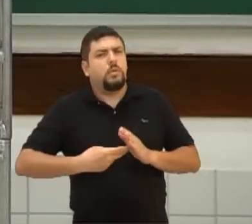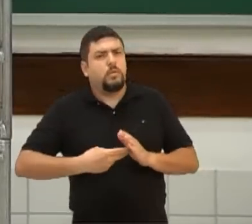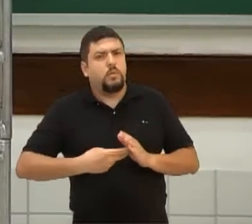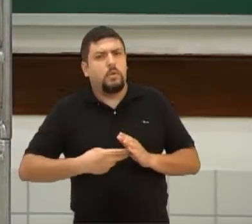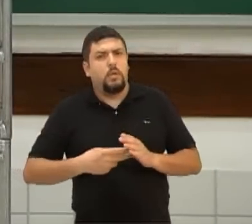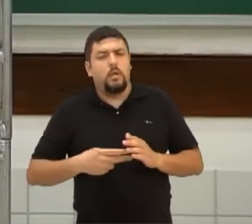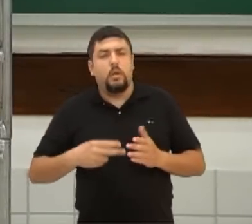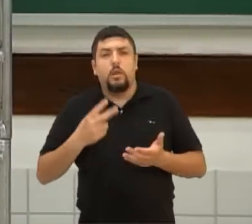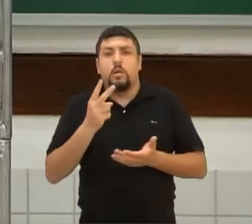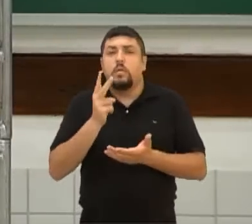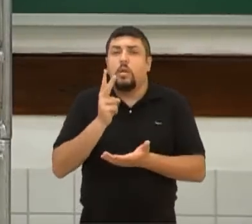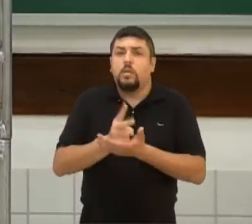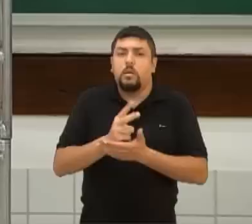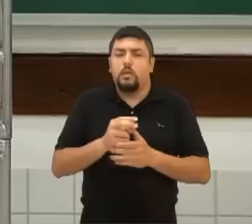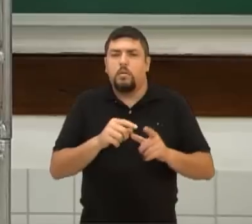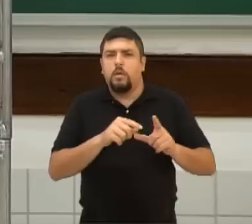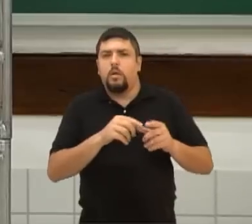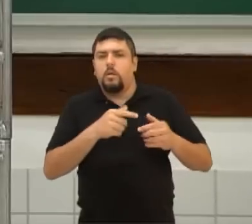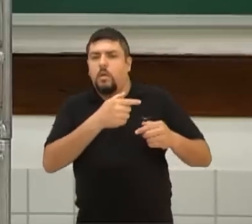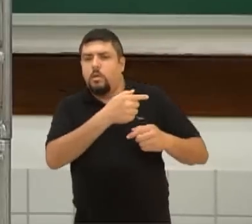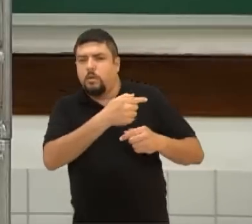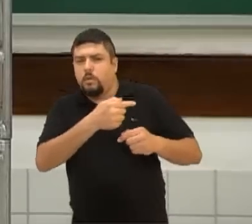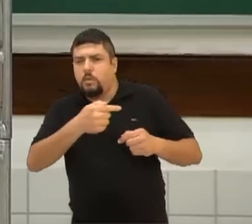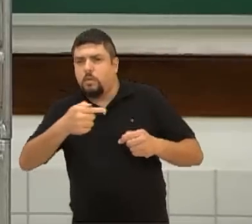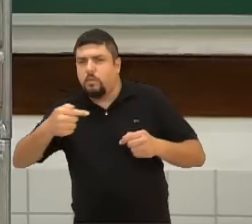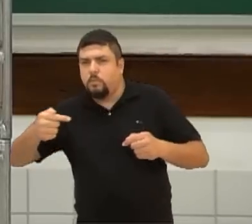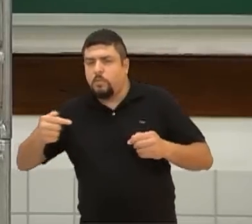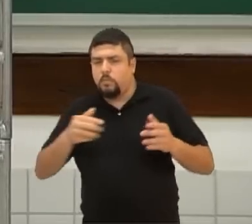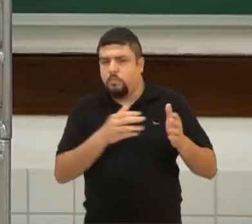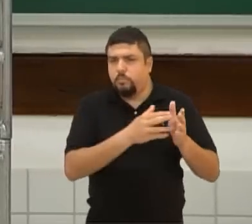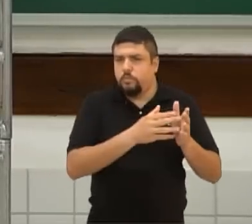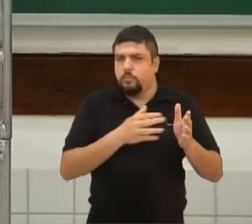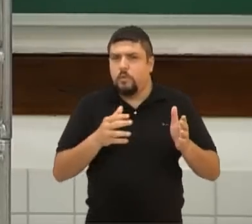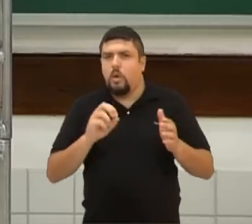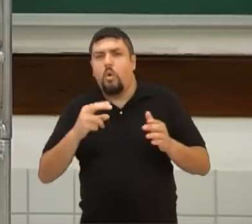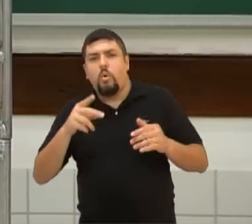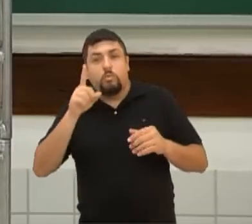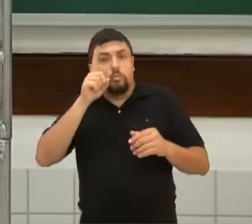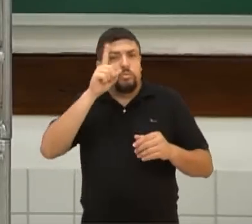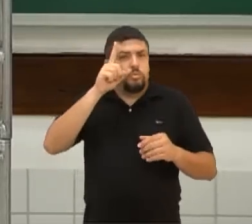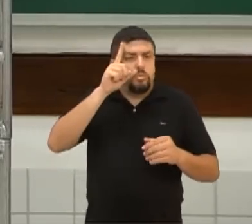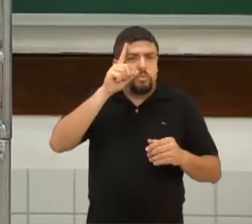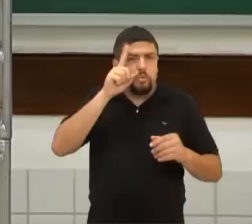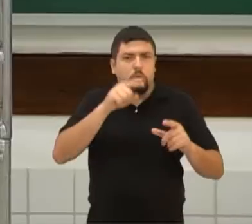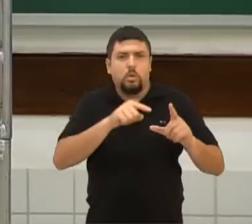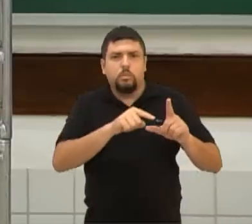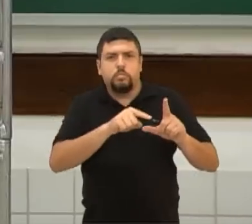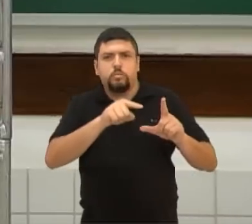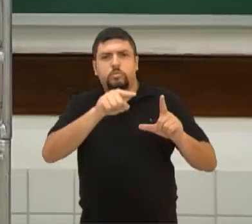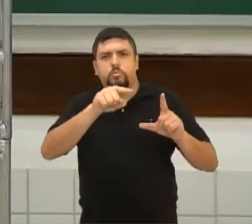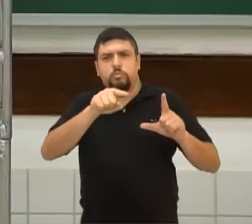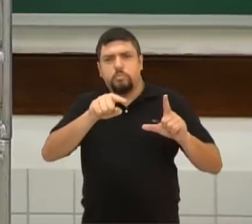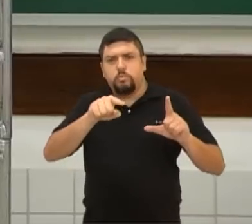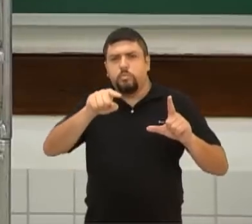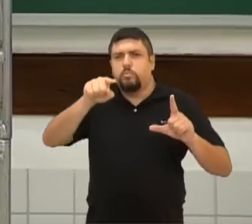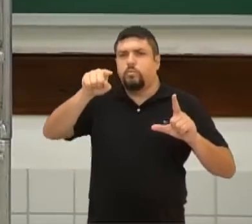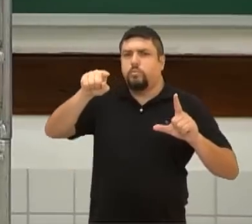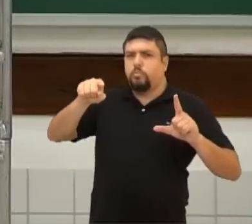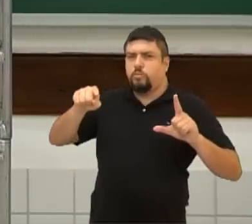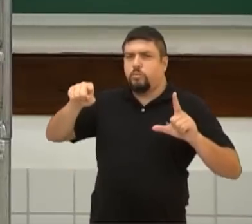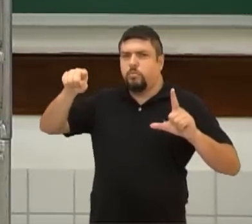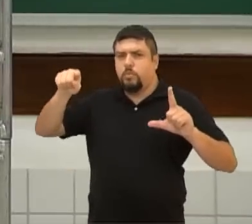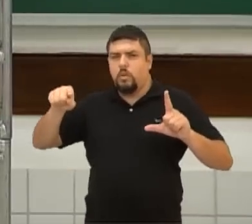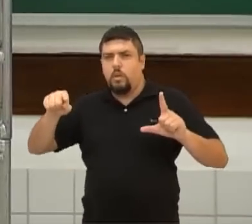está sendo o quê? A cada semana ali, até diariamente, ela está se movimentando, a média móvel ali